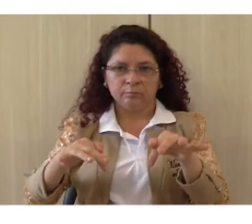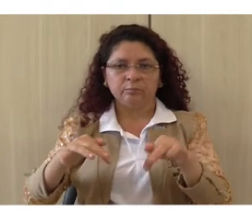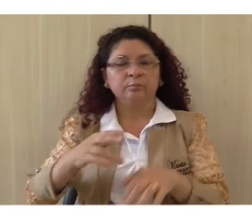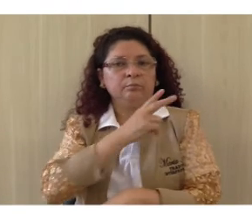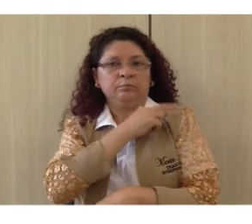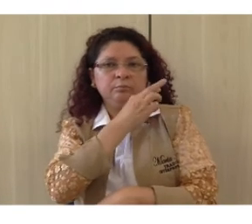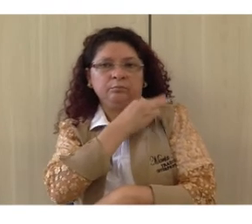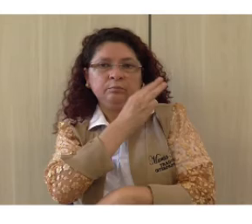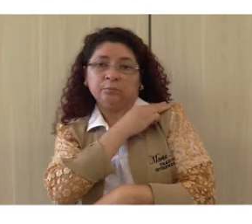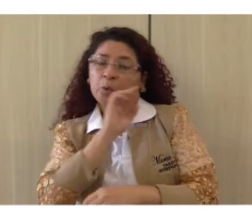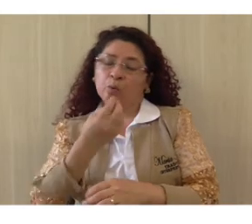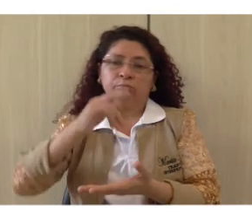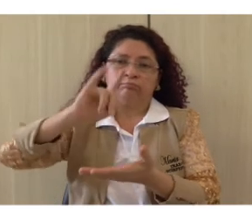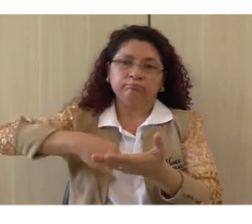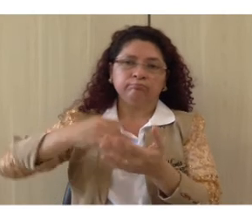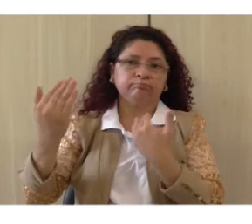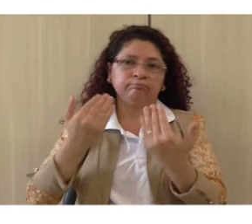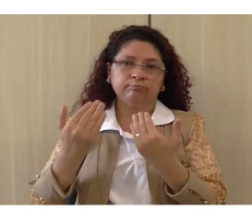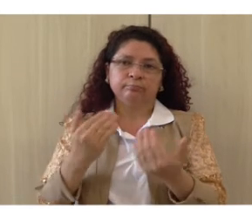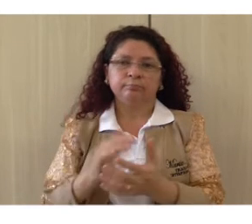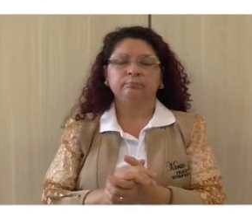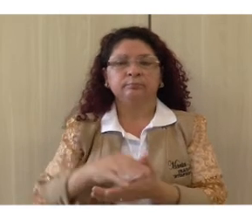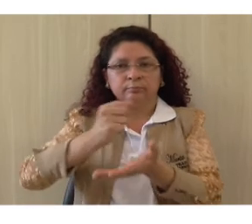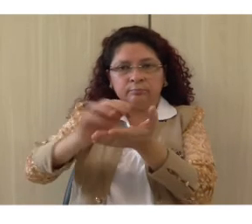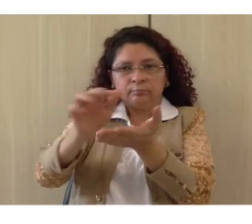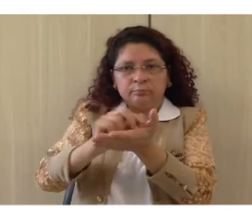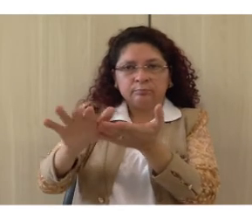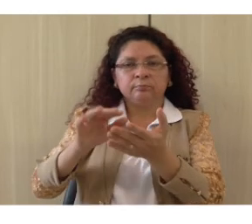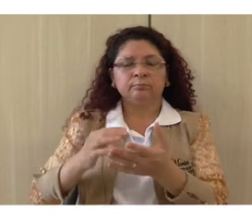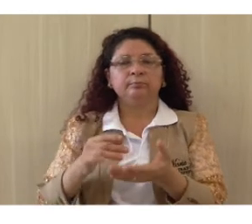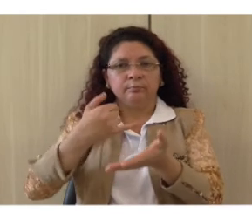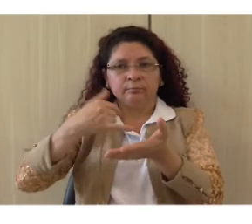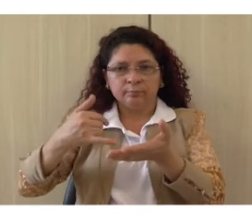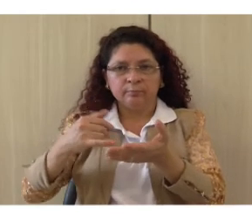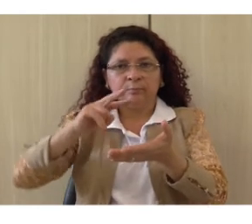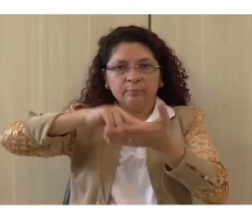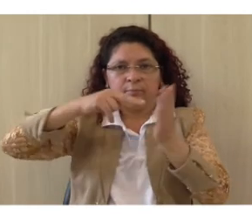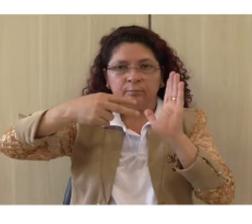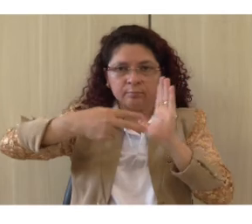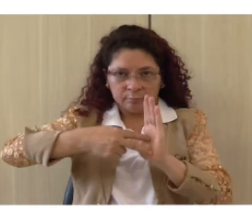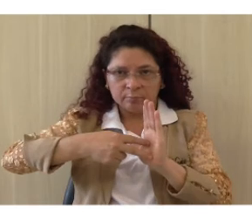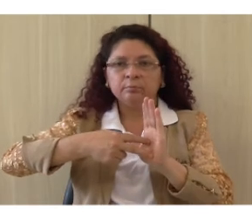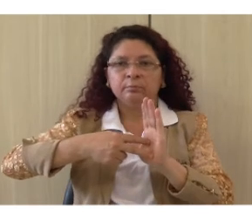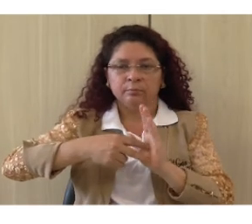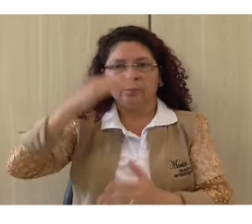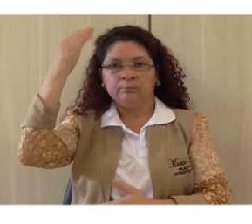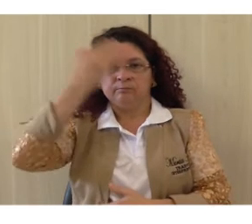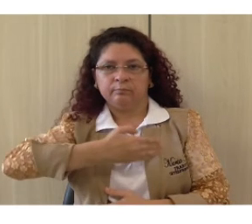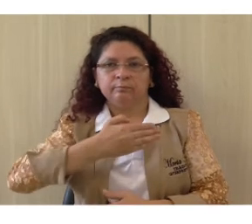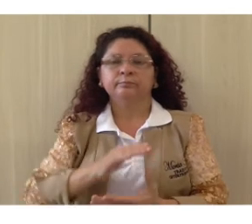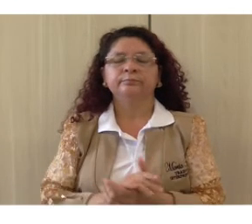ensino médio ou documento equivalente, original e cópia, devidamente traduzido por tradutor